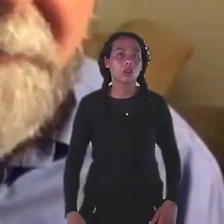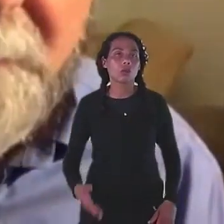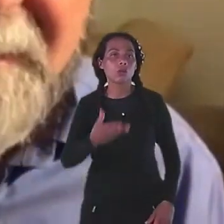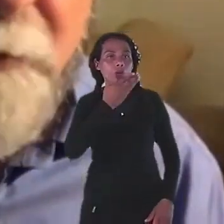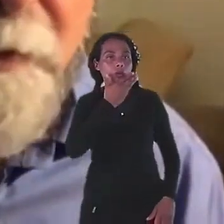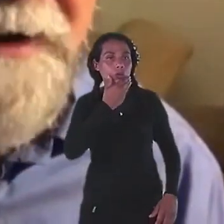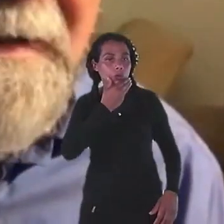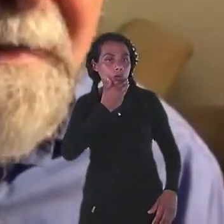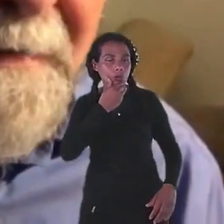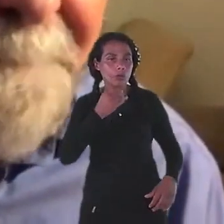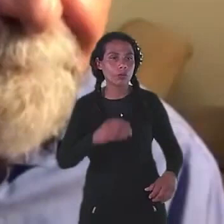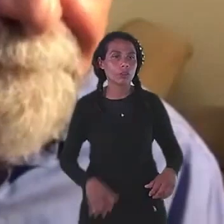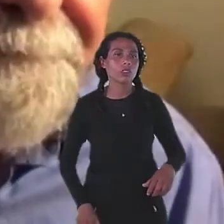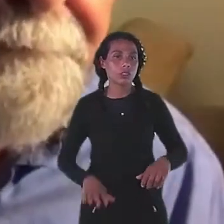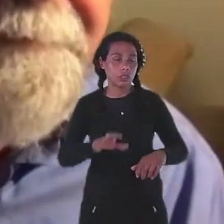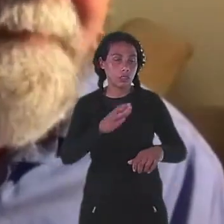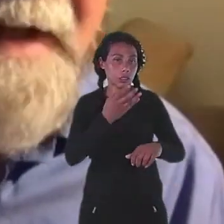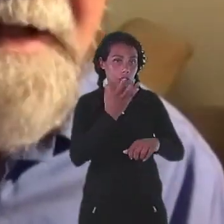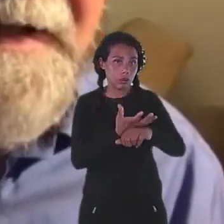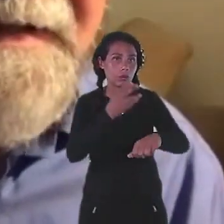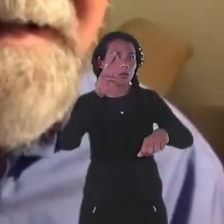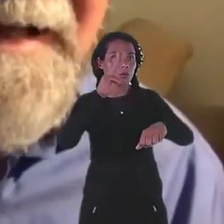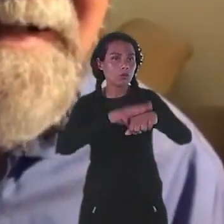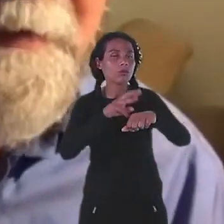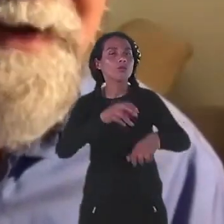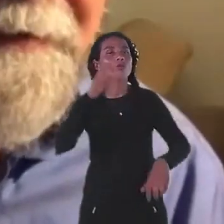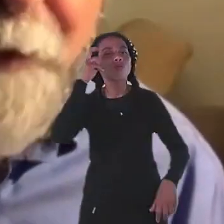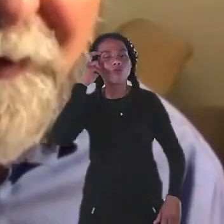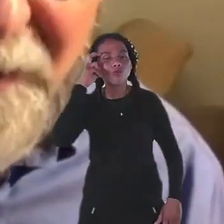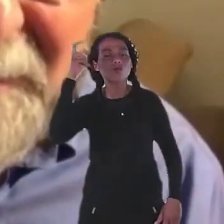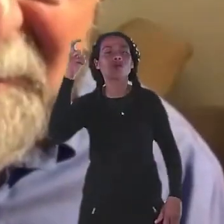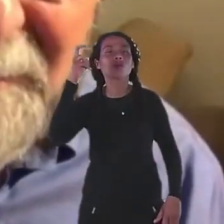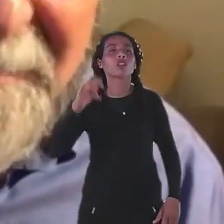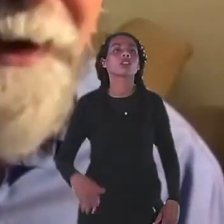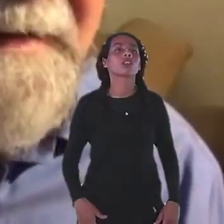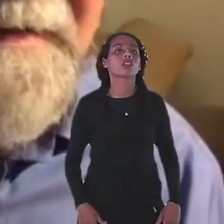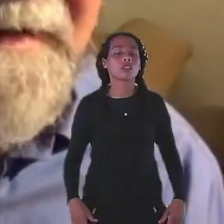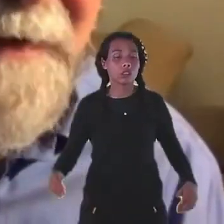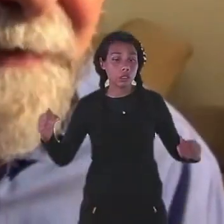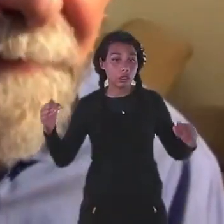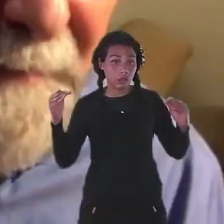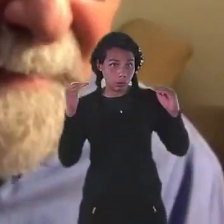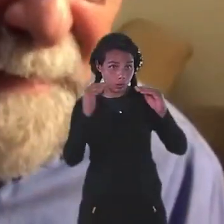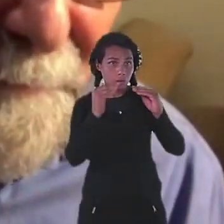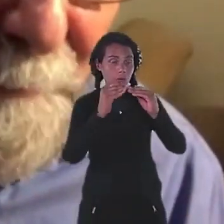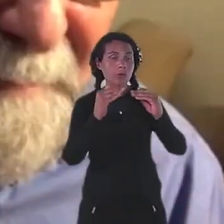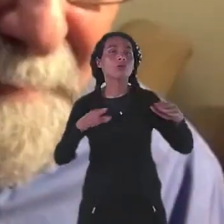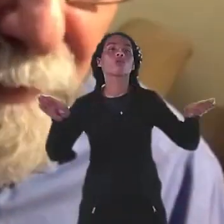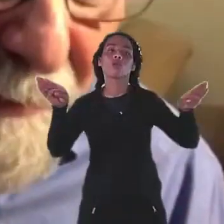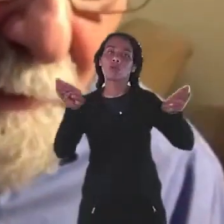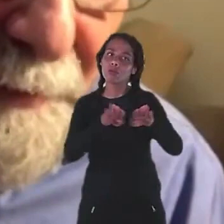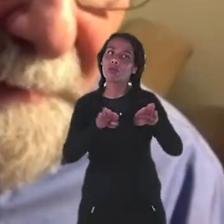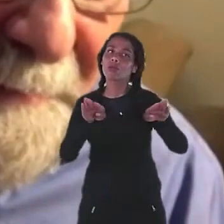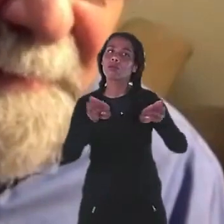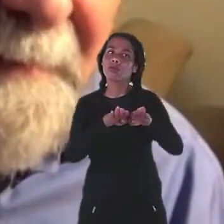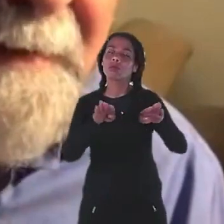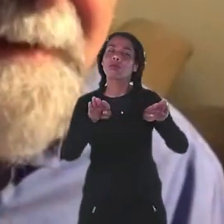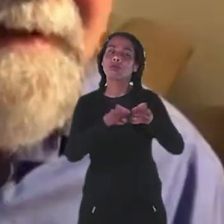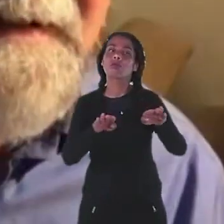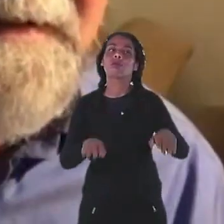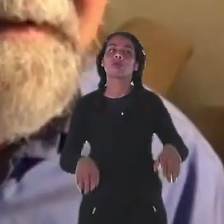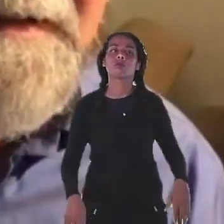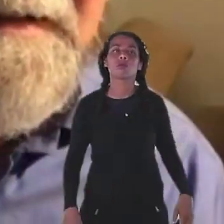genial, de informação godeliana. E ela é como se fosse a 180 graus diferente da informação